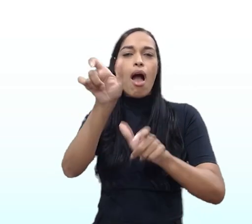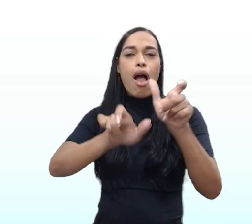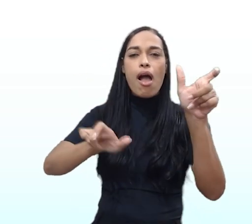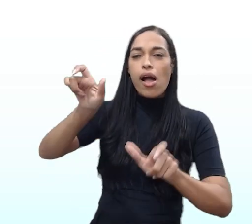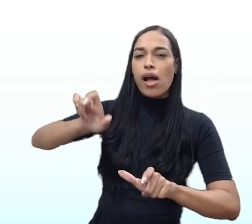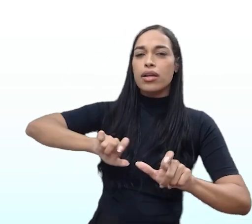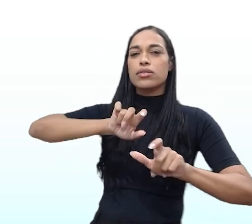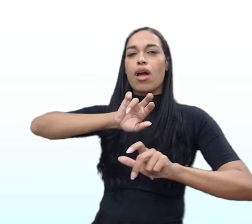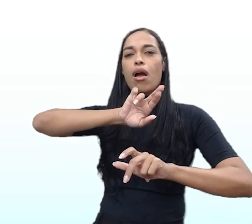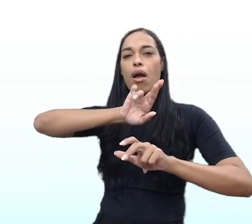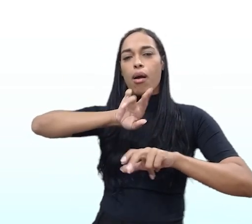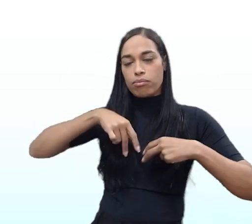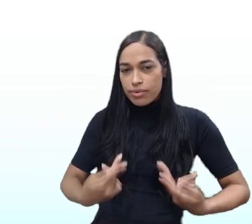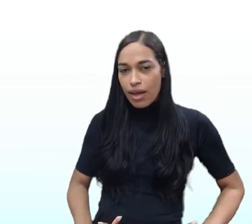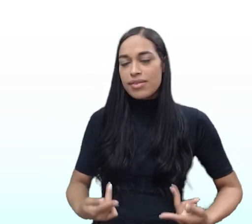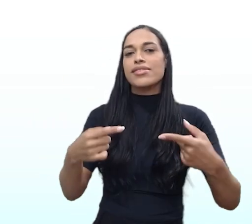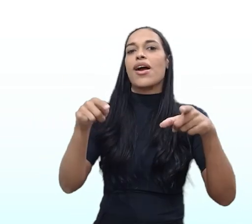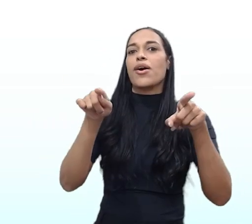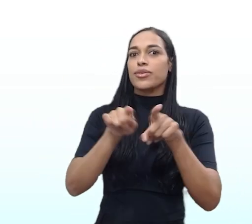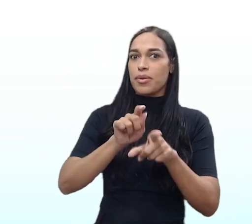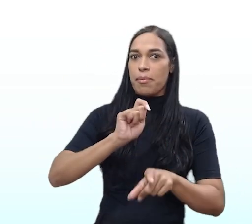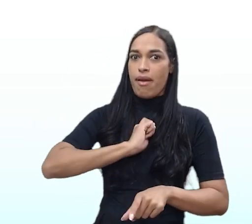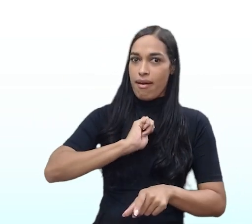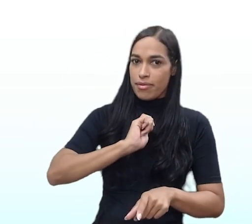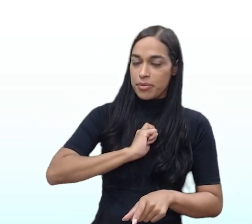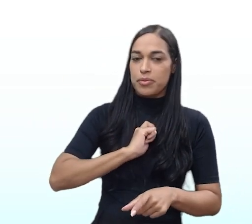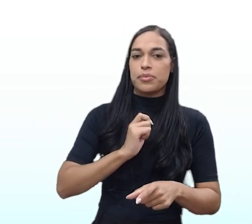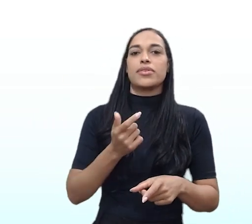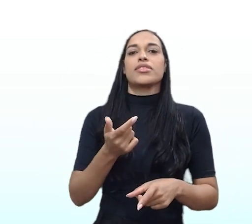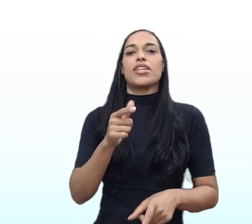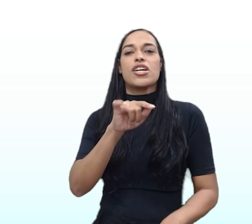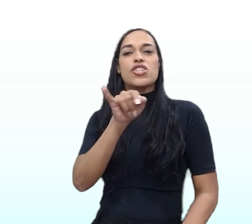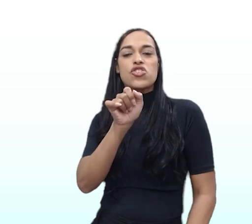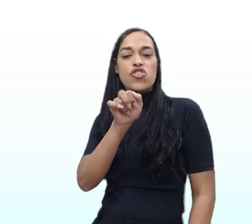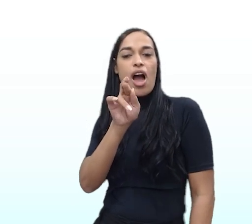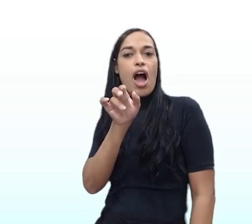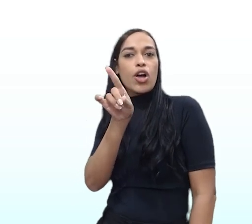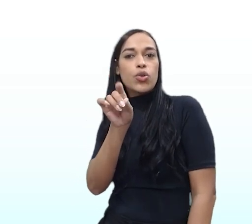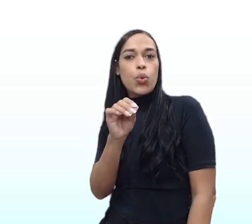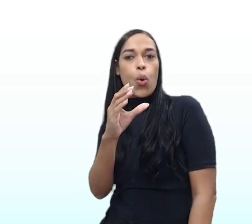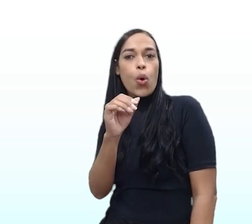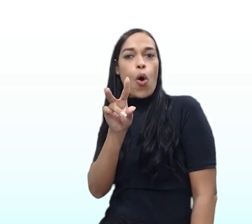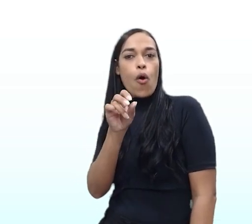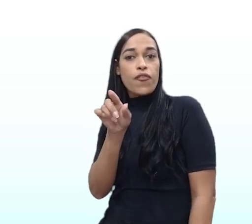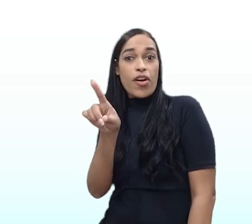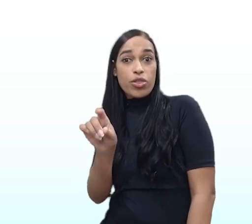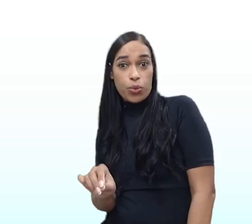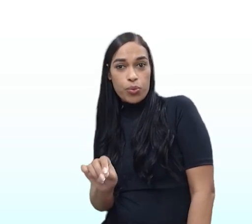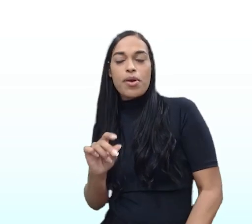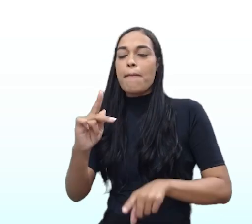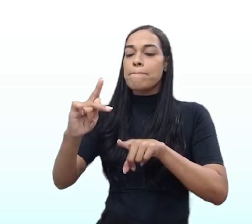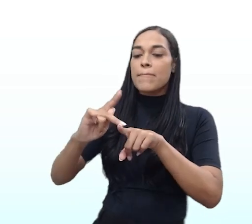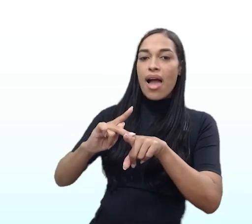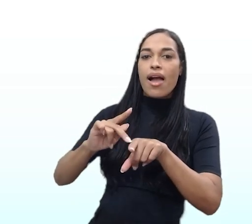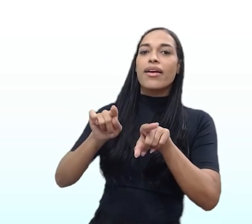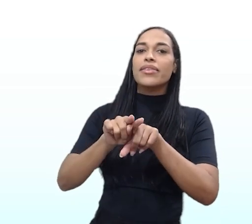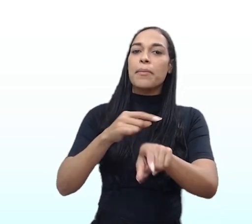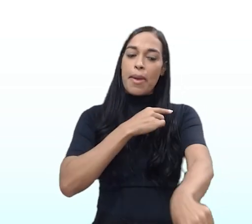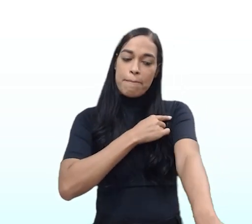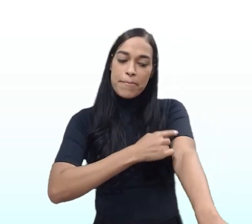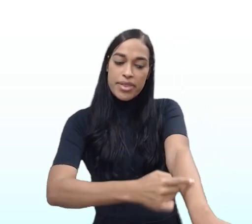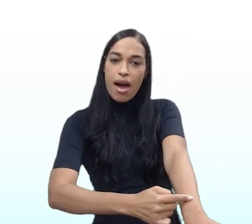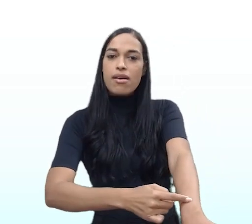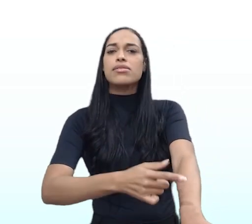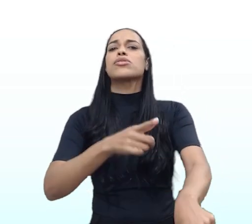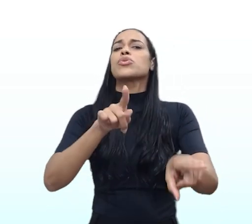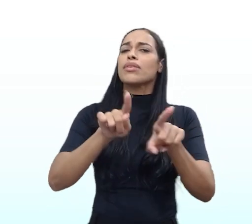étnico-raciais, antropométricas, chamadas jarda, côvado, pé e braça, elas sempre foram referenciadas, estão